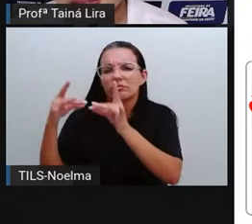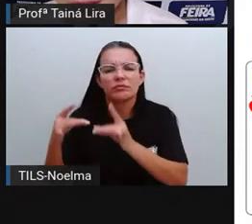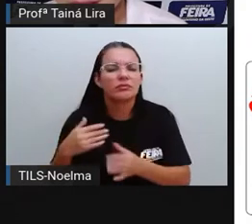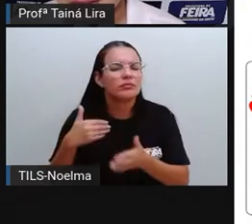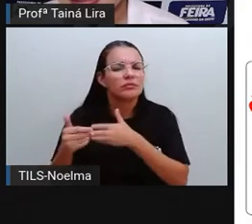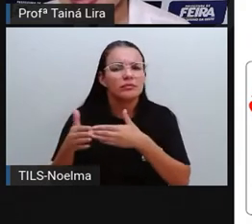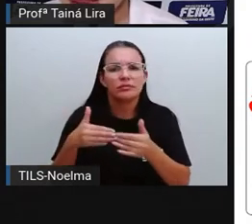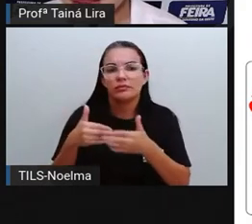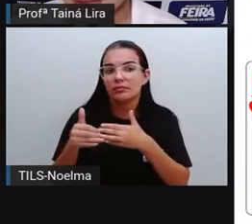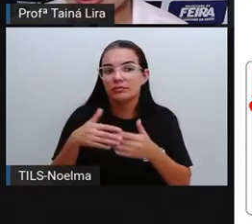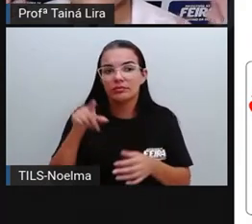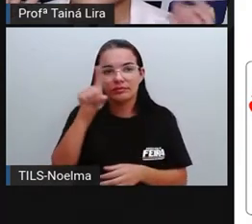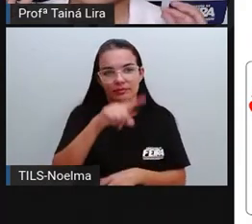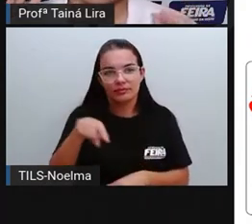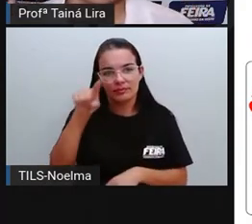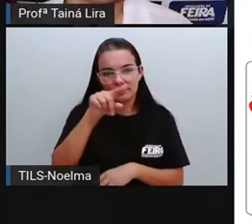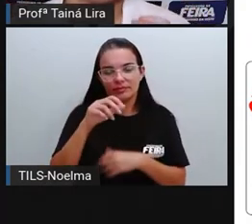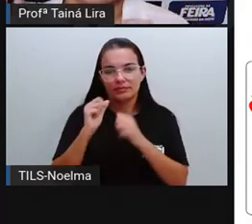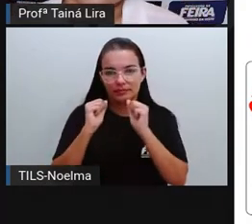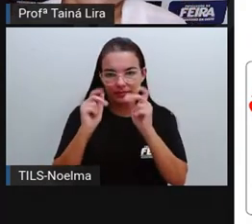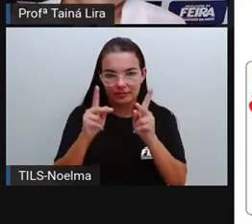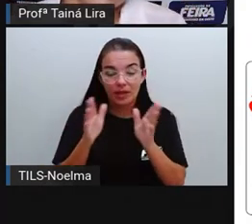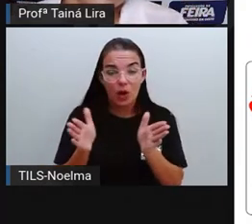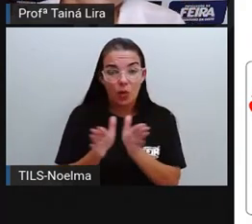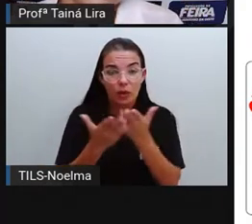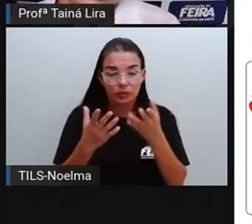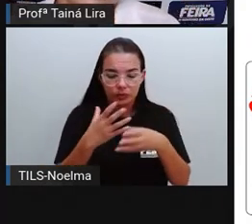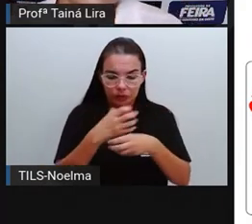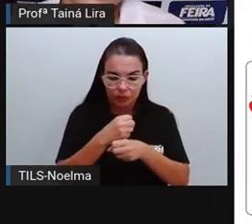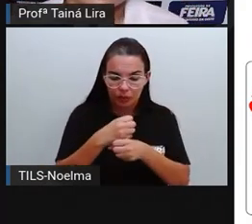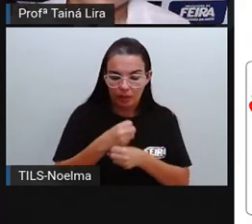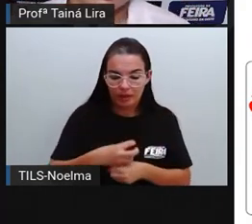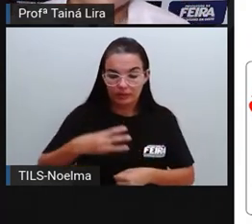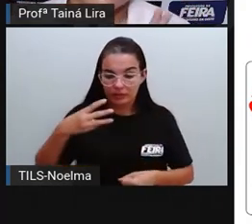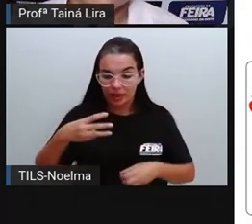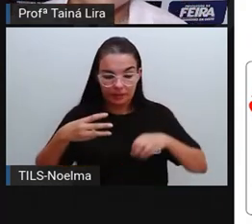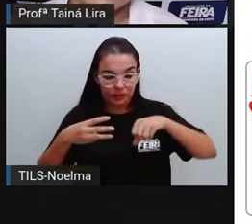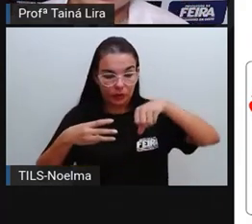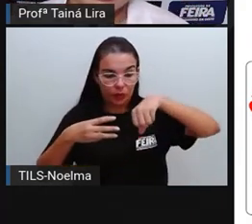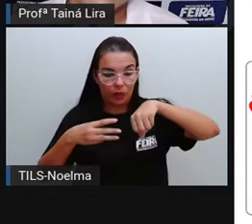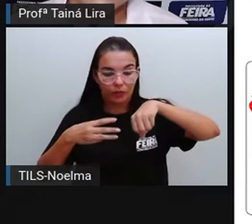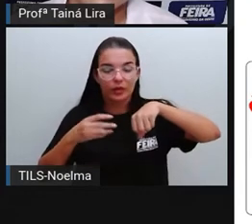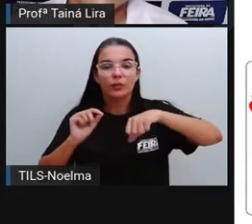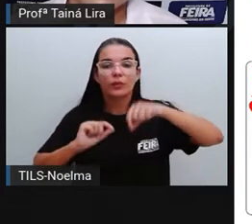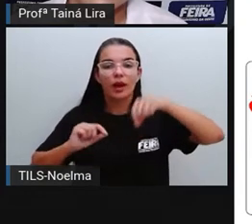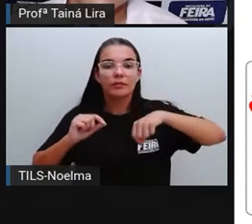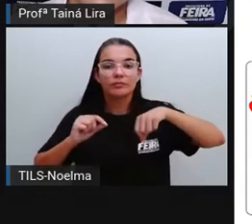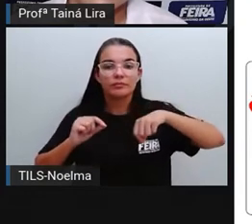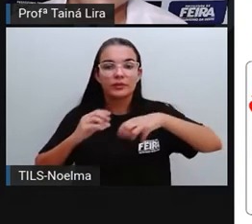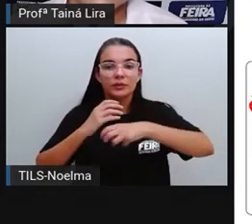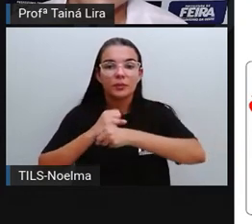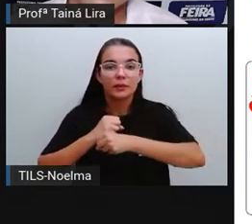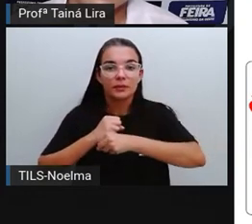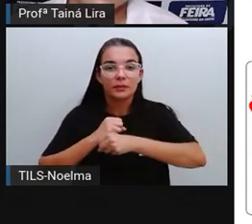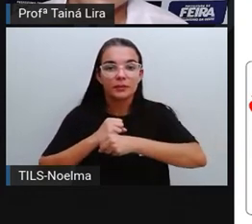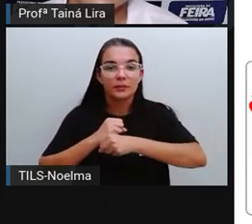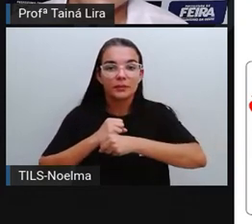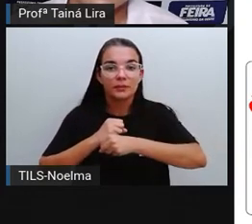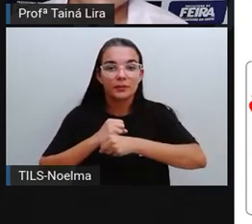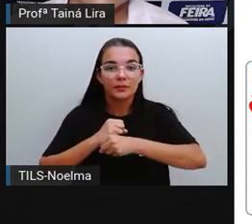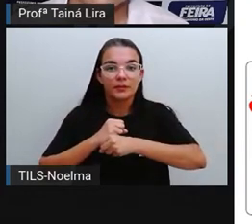vocês quiserem, certo? Quando eu somo o 3 mais o 9, quanto é que dá?